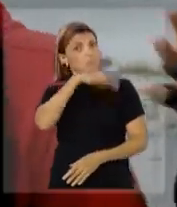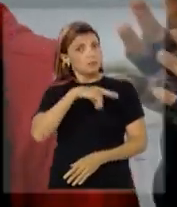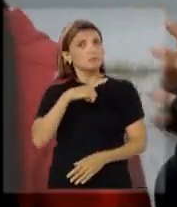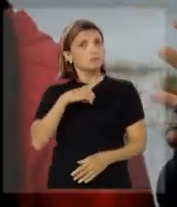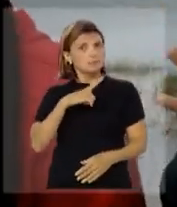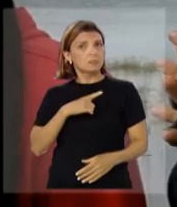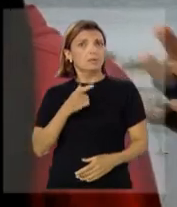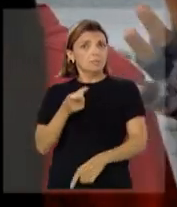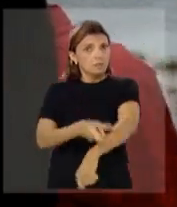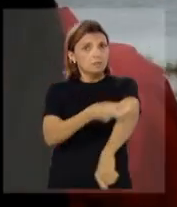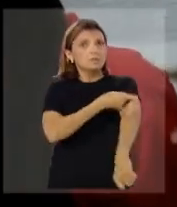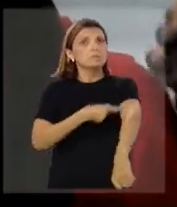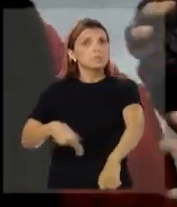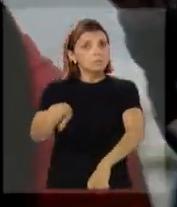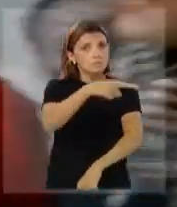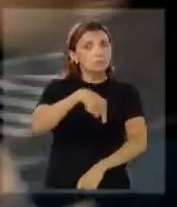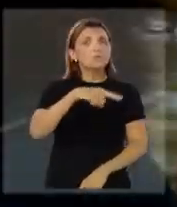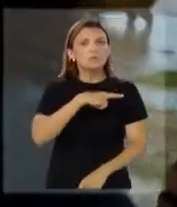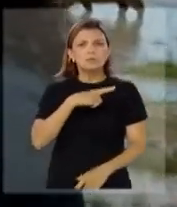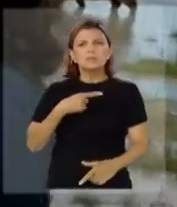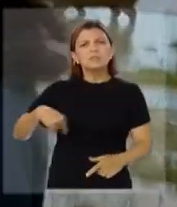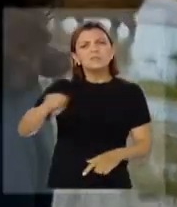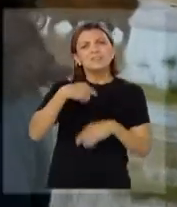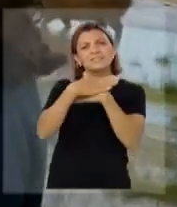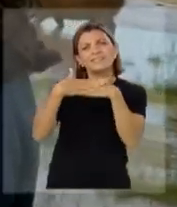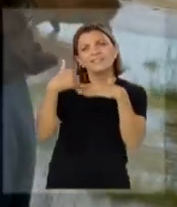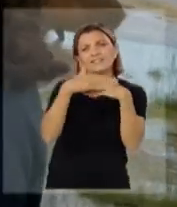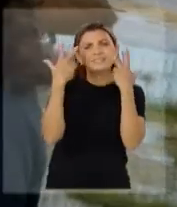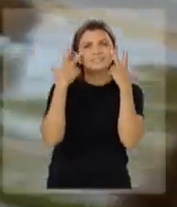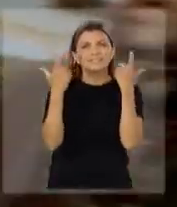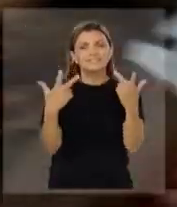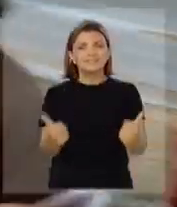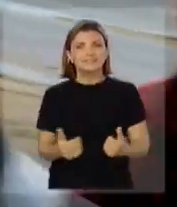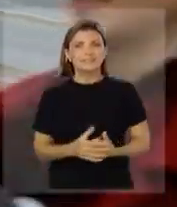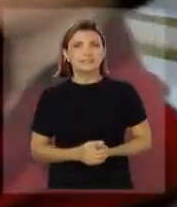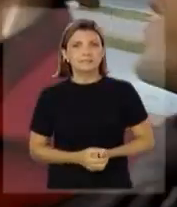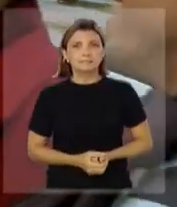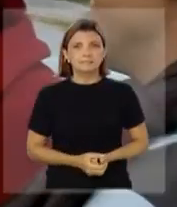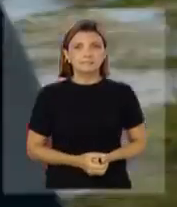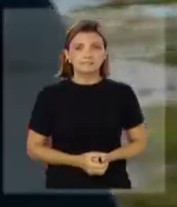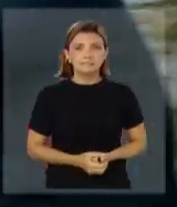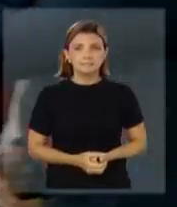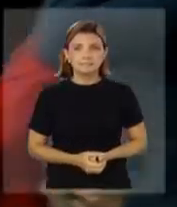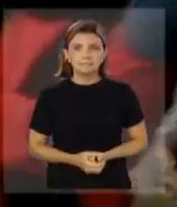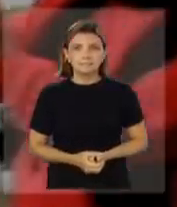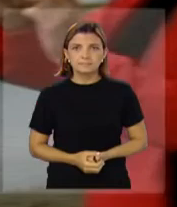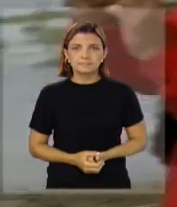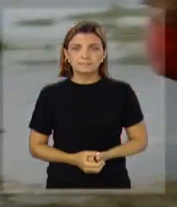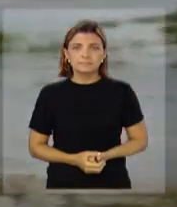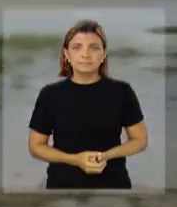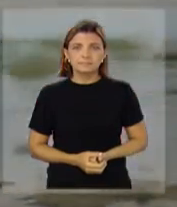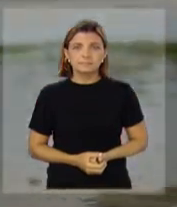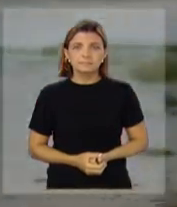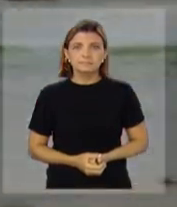alguém mal intencionado e machucar elas, né, gente? Não, mas a gente tá bem intencionado. É bem protegida. Ah, mas tirando isso, até mesmo na estrada.